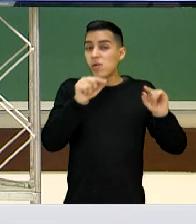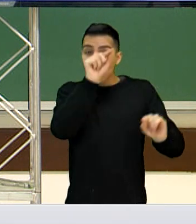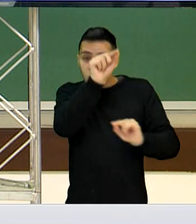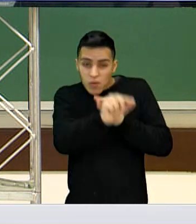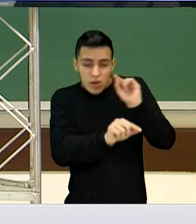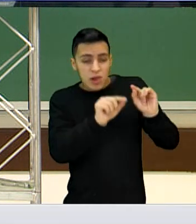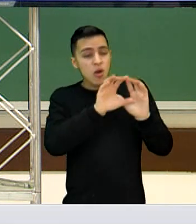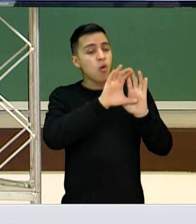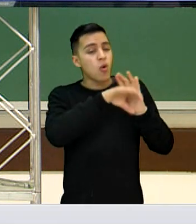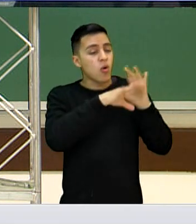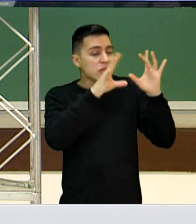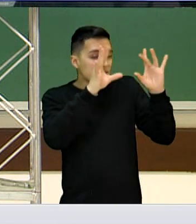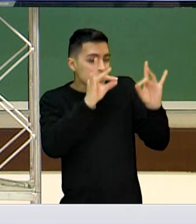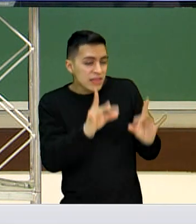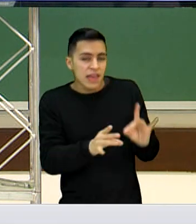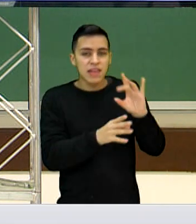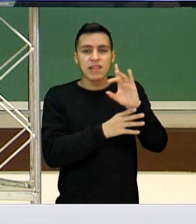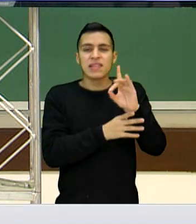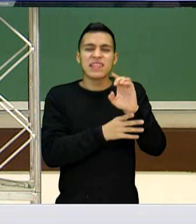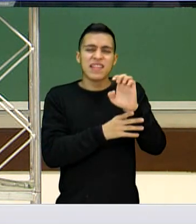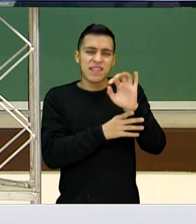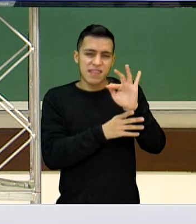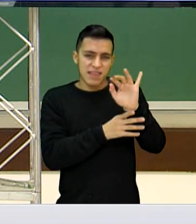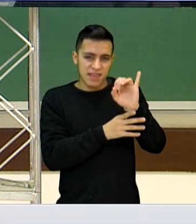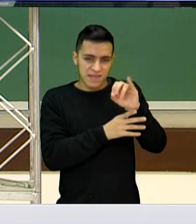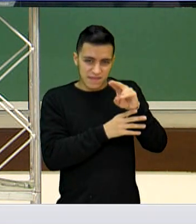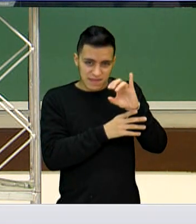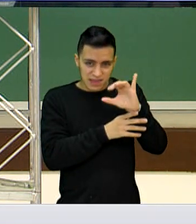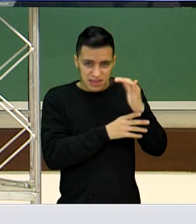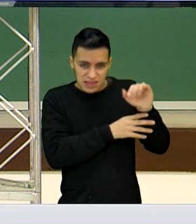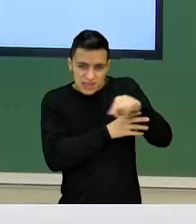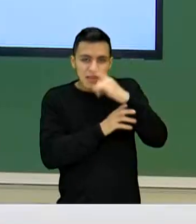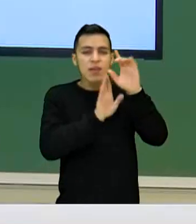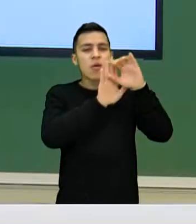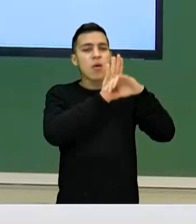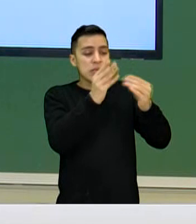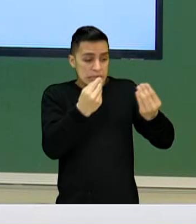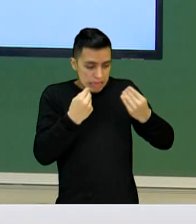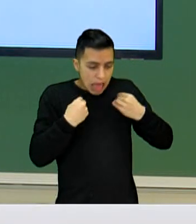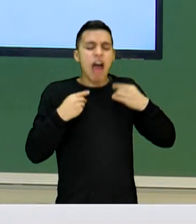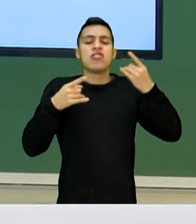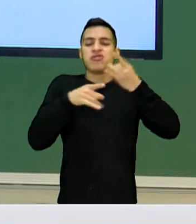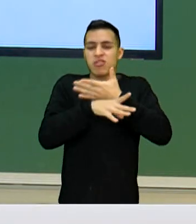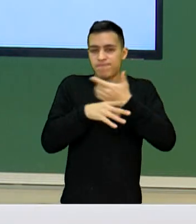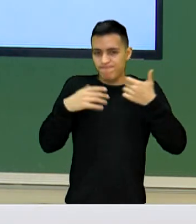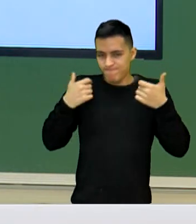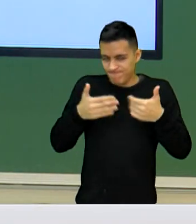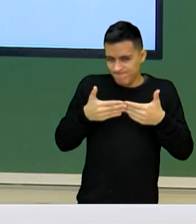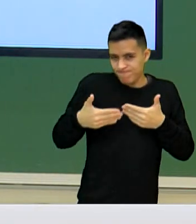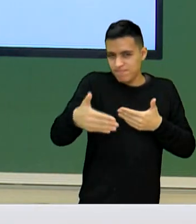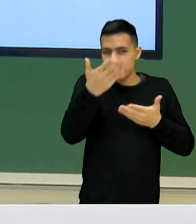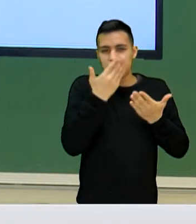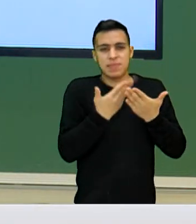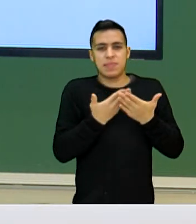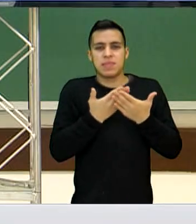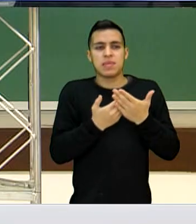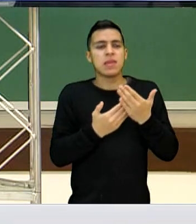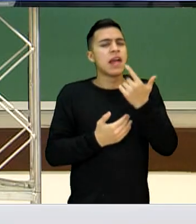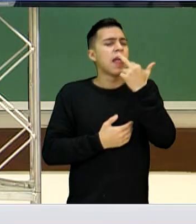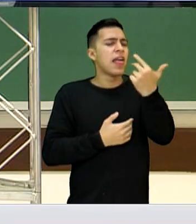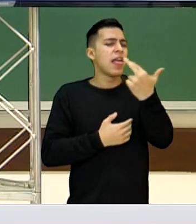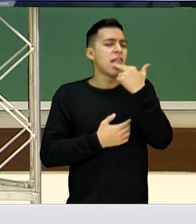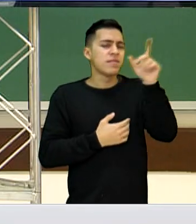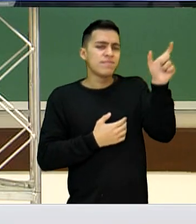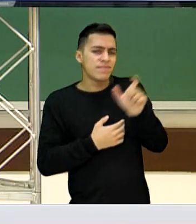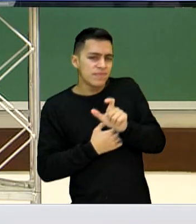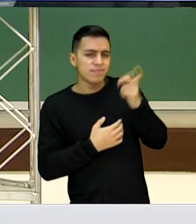uma definição, ele diz o que é, ele conceitua, beleza? Vamos lá? Estrangeirismo, vamos para